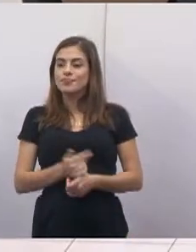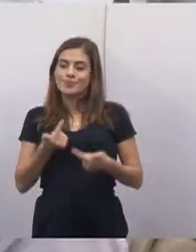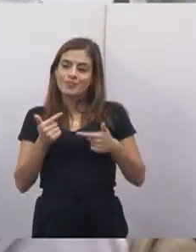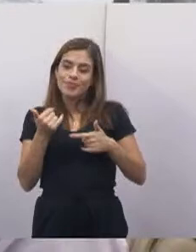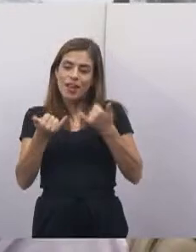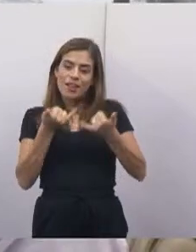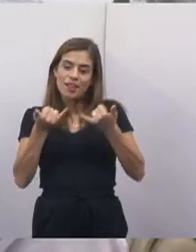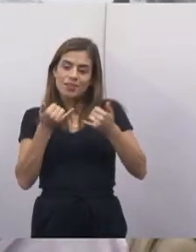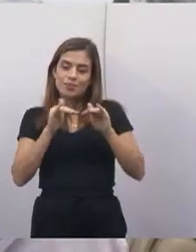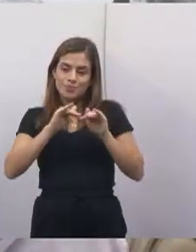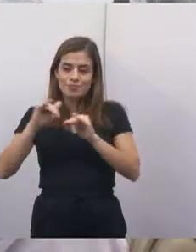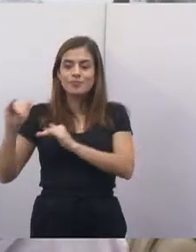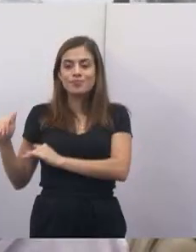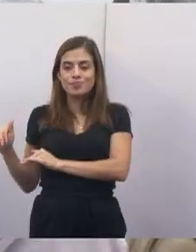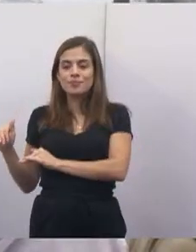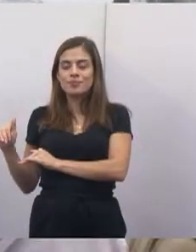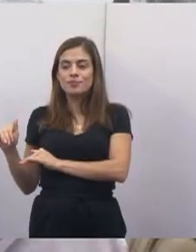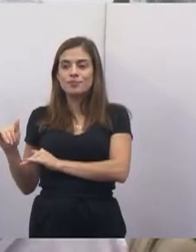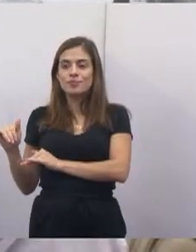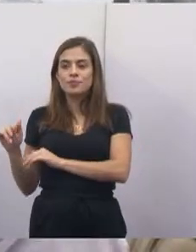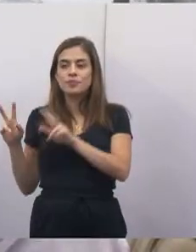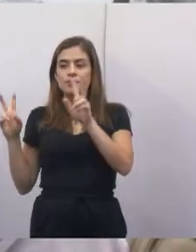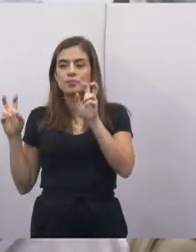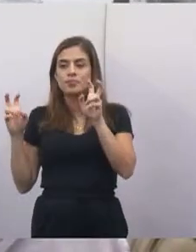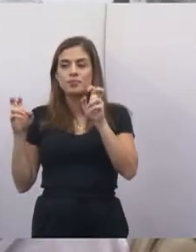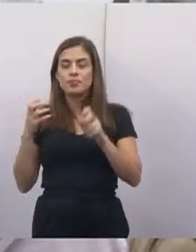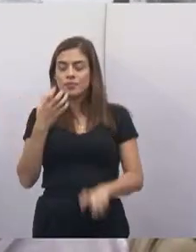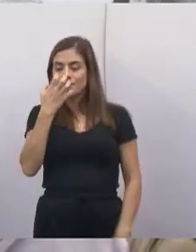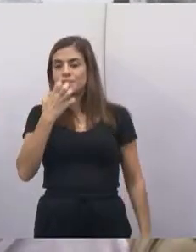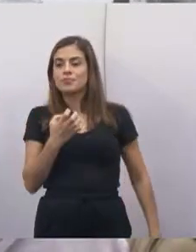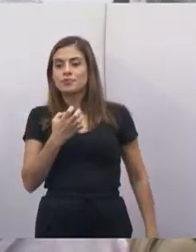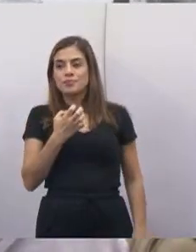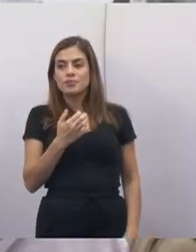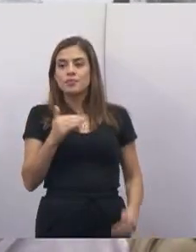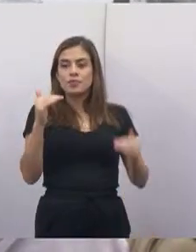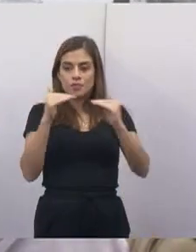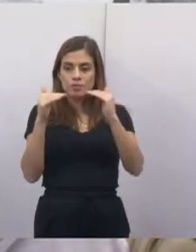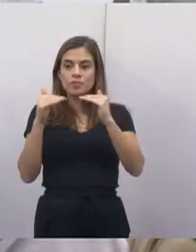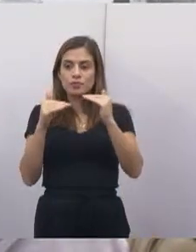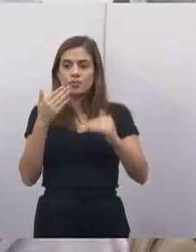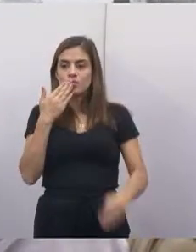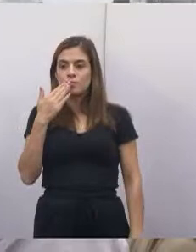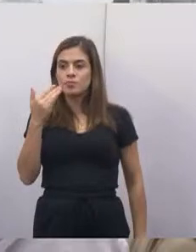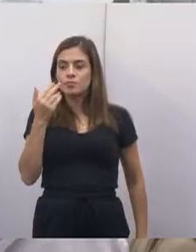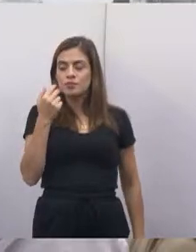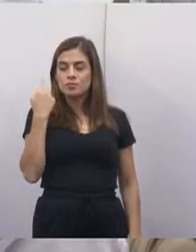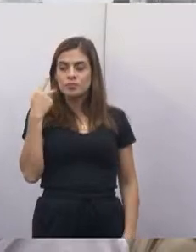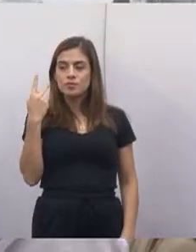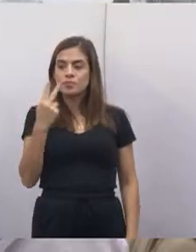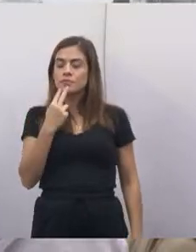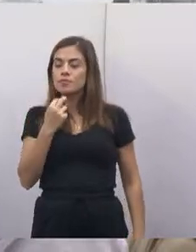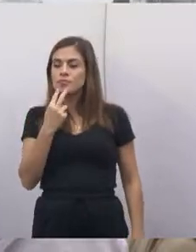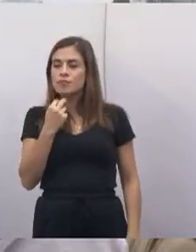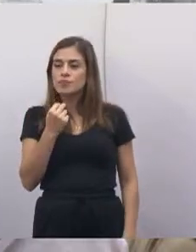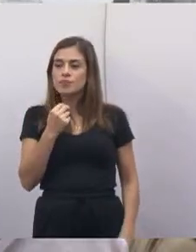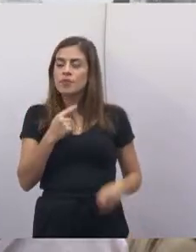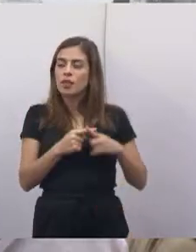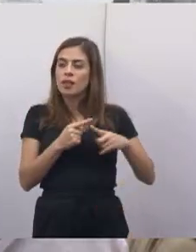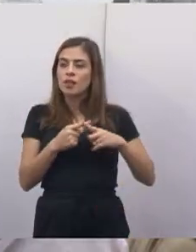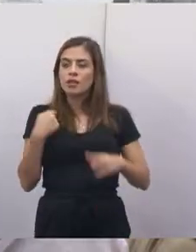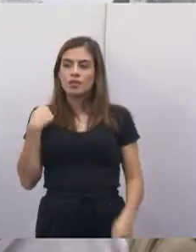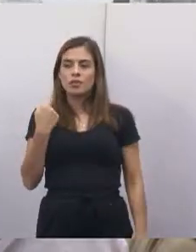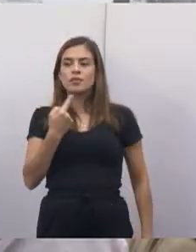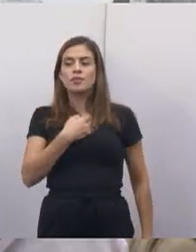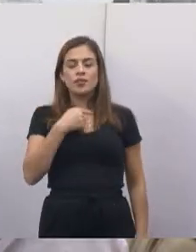lado, porque esse tema é muito sério, né, vereador Roninha? Eu sou favorável ao pedido do vereador Valmir, porque nós nessa